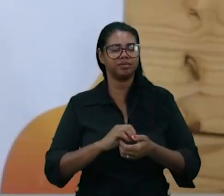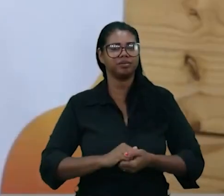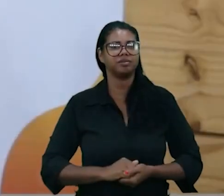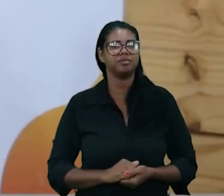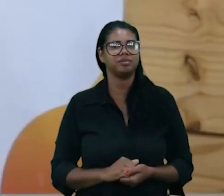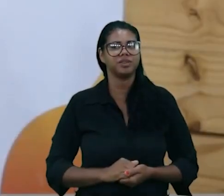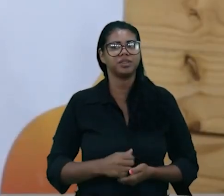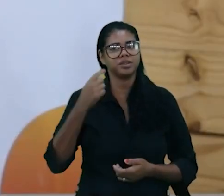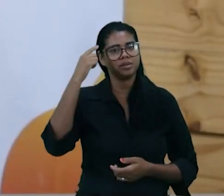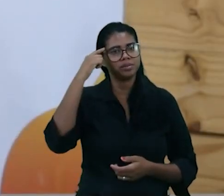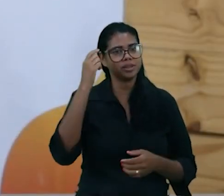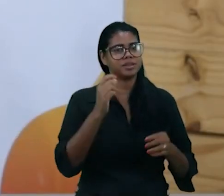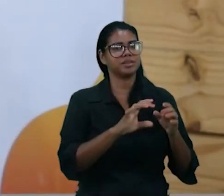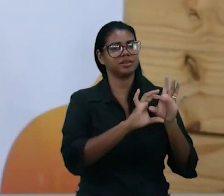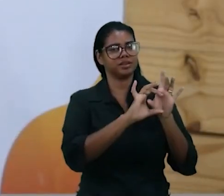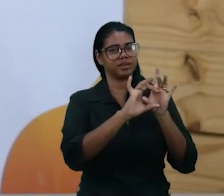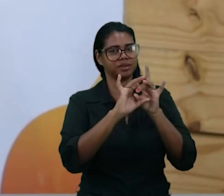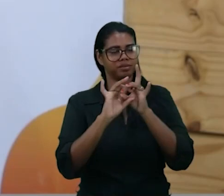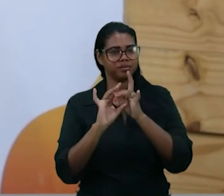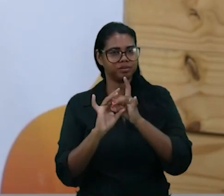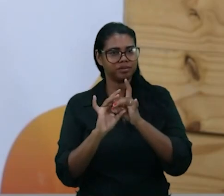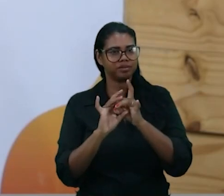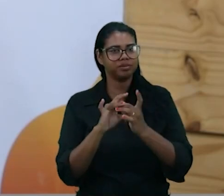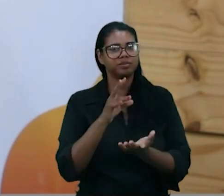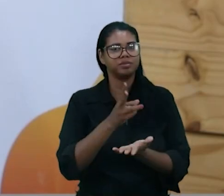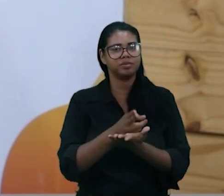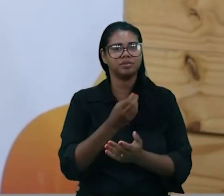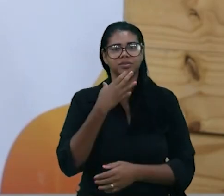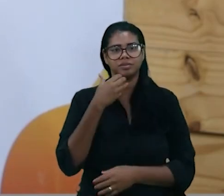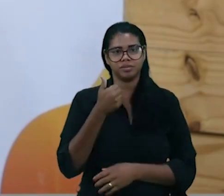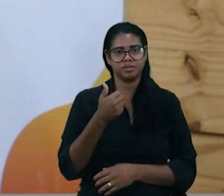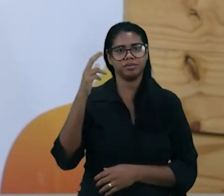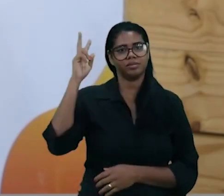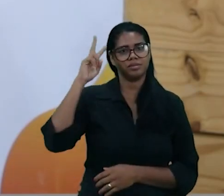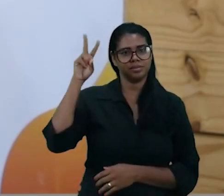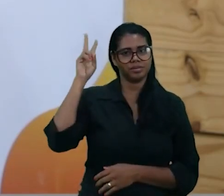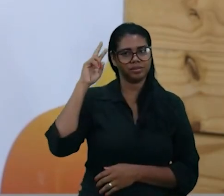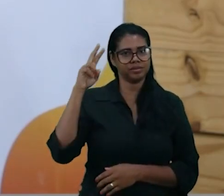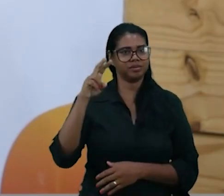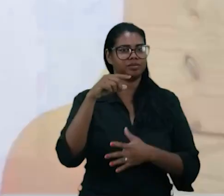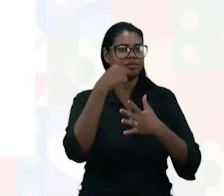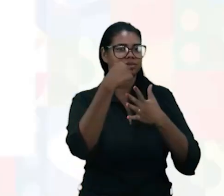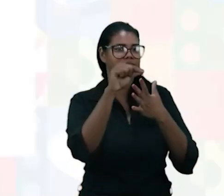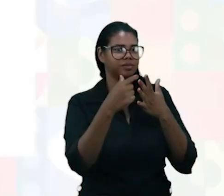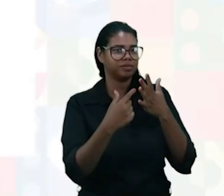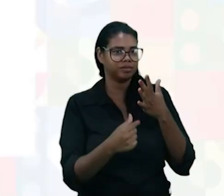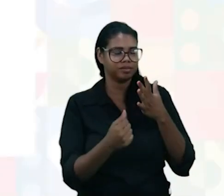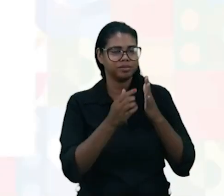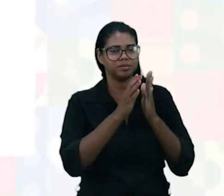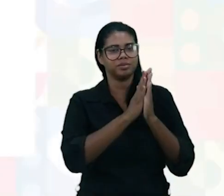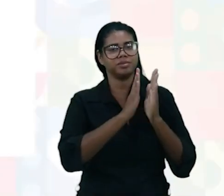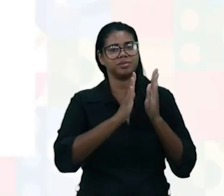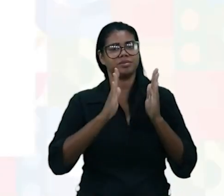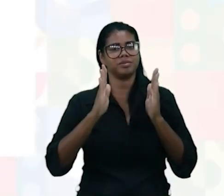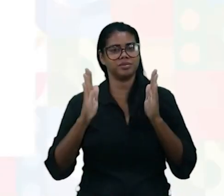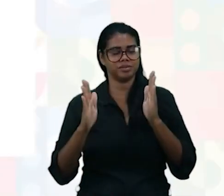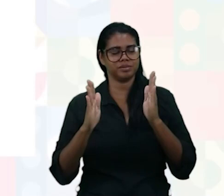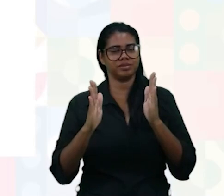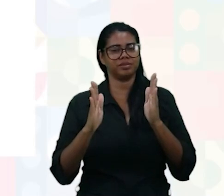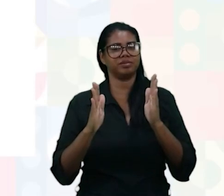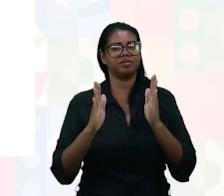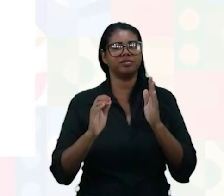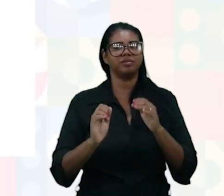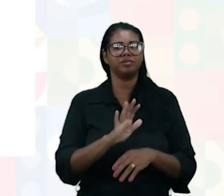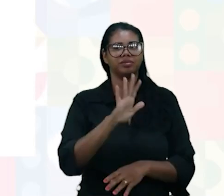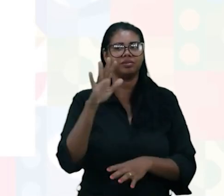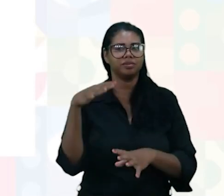dentro desse contexto, tá certo? Então, é sempre bom lembrar. Um sistema de classificação bibliográfica é um esquema hierárquico